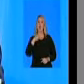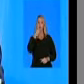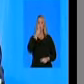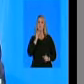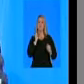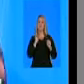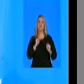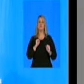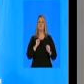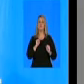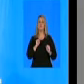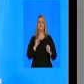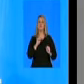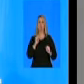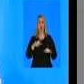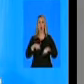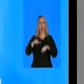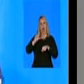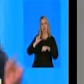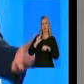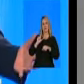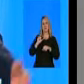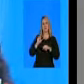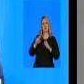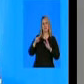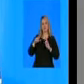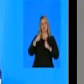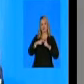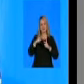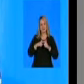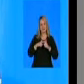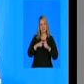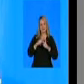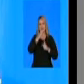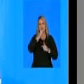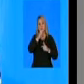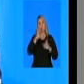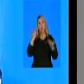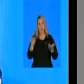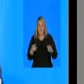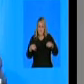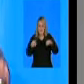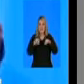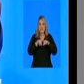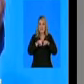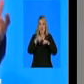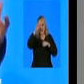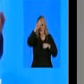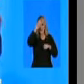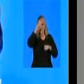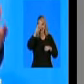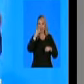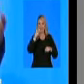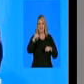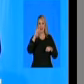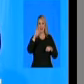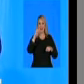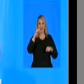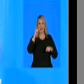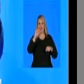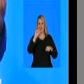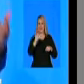podemos não voltar ao sistema antigo, mas fazer uma parceria com a Santa Casa. A Prefeitura e a Santa Casa têm condições